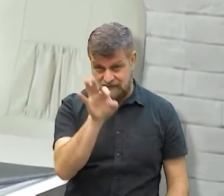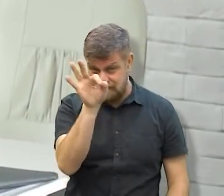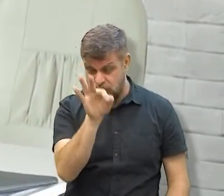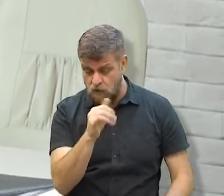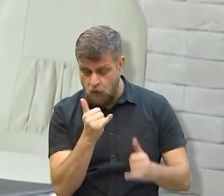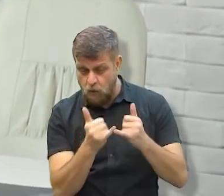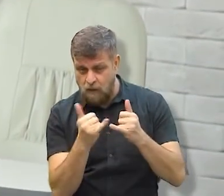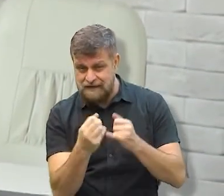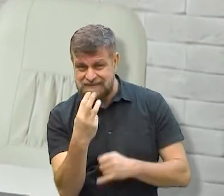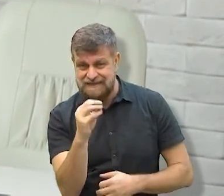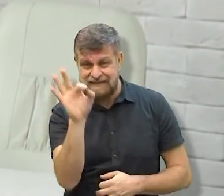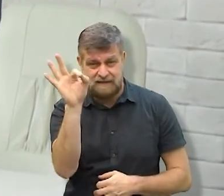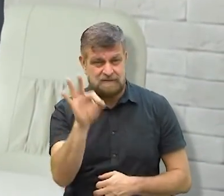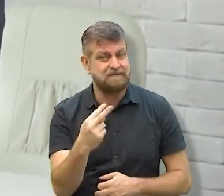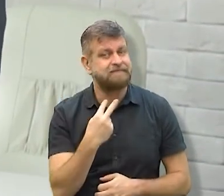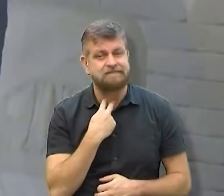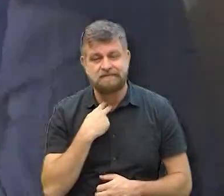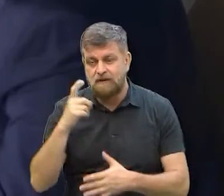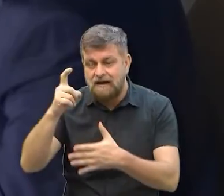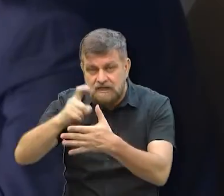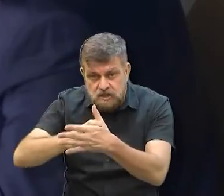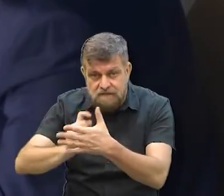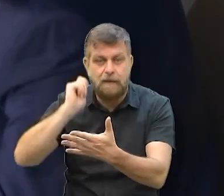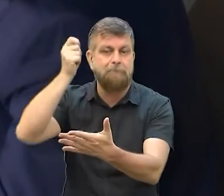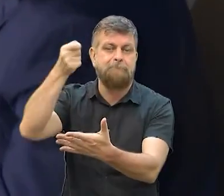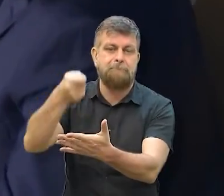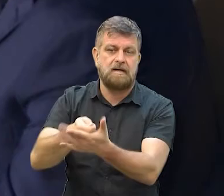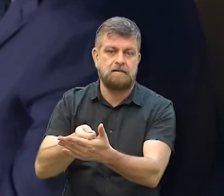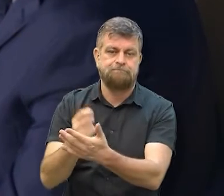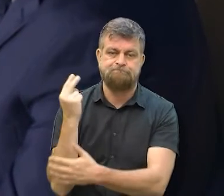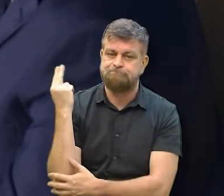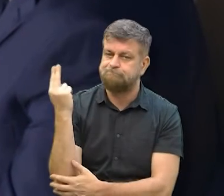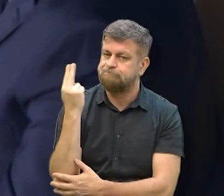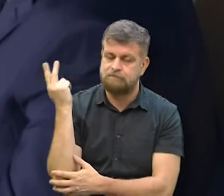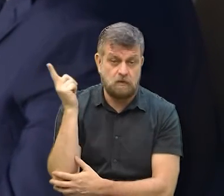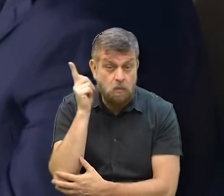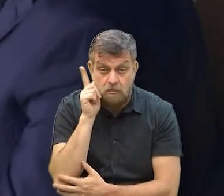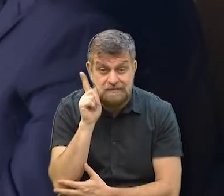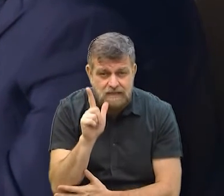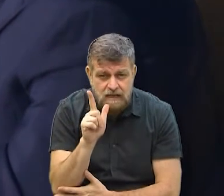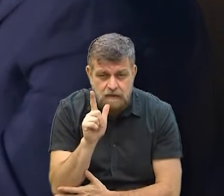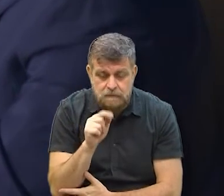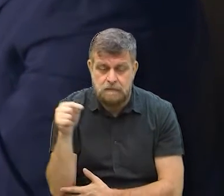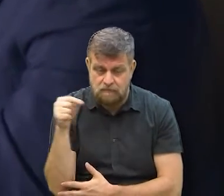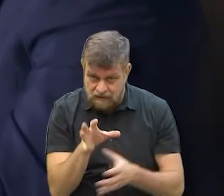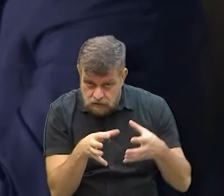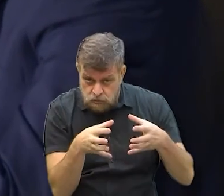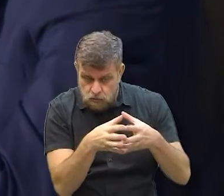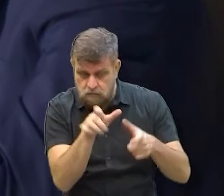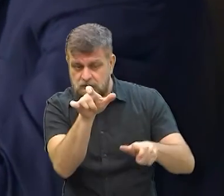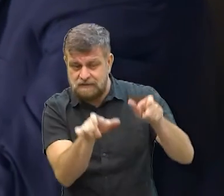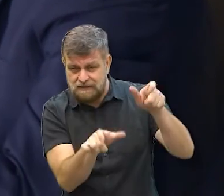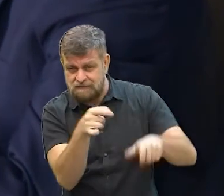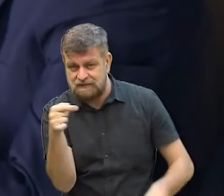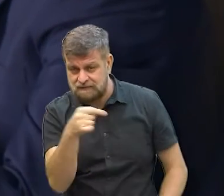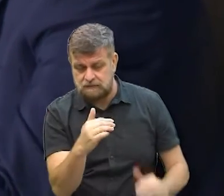27,5% a 30% que não estão conseguindo honrar com seus compromissos, não estão pagando. Essas